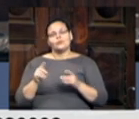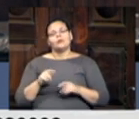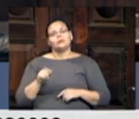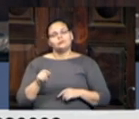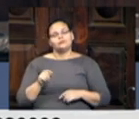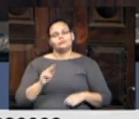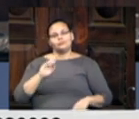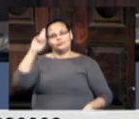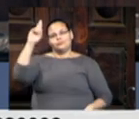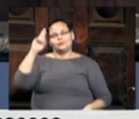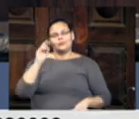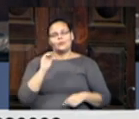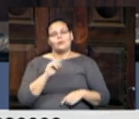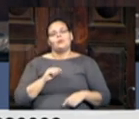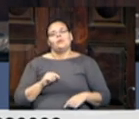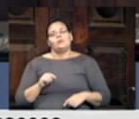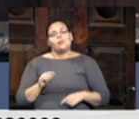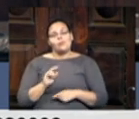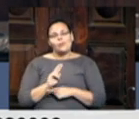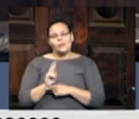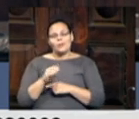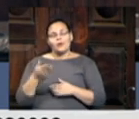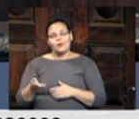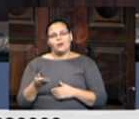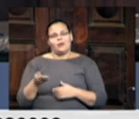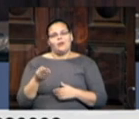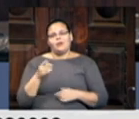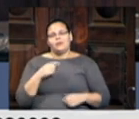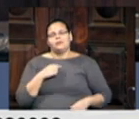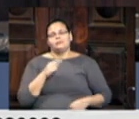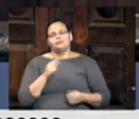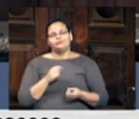organização criminosa para fraudar as eleições.